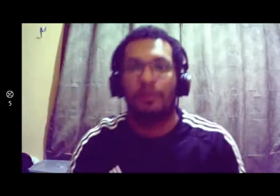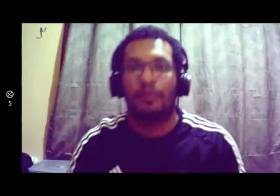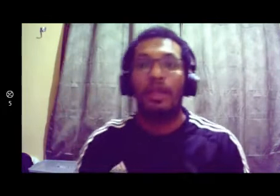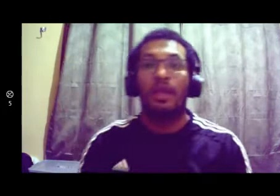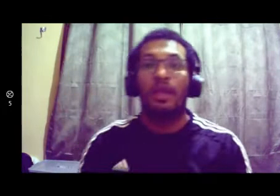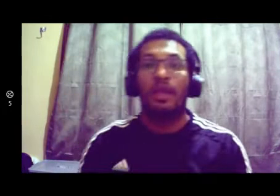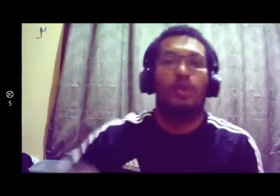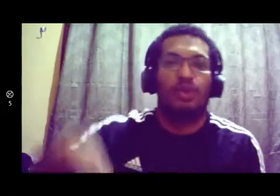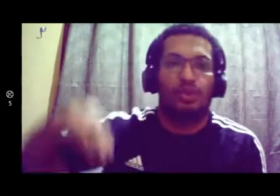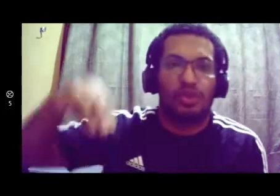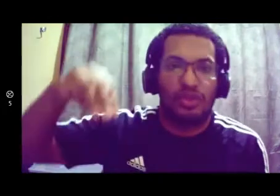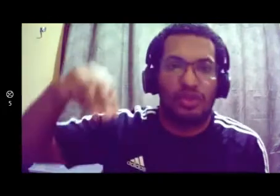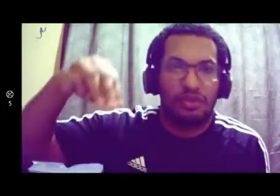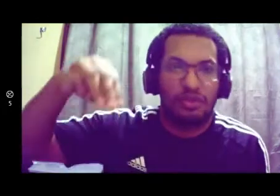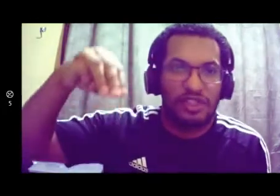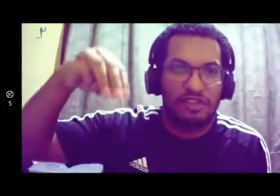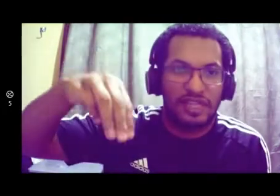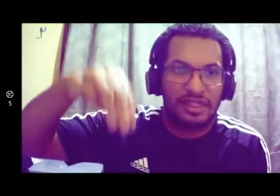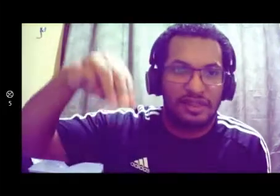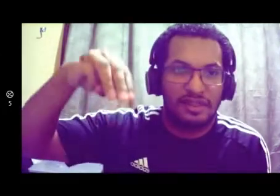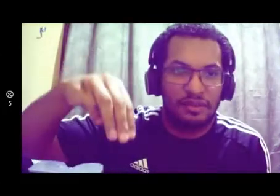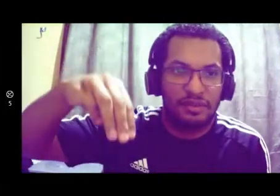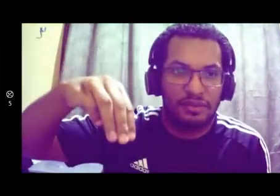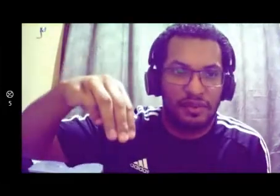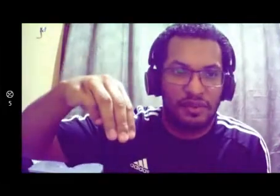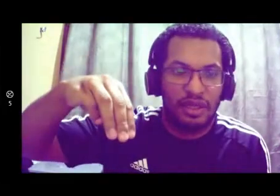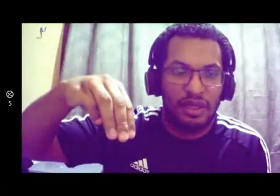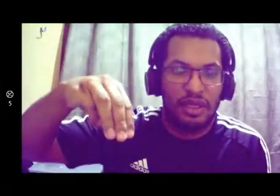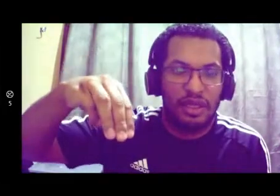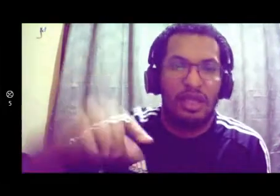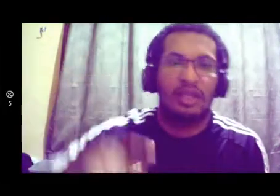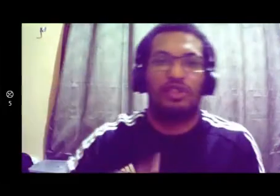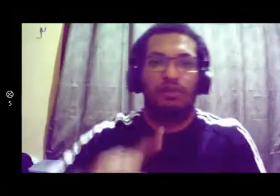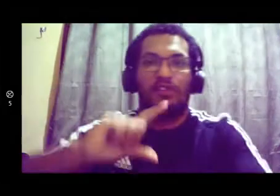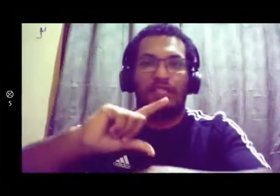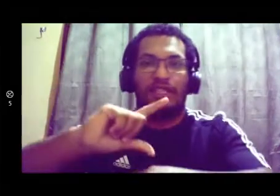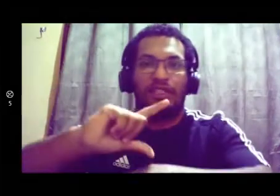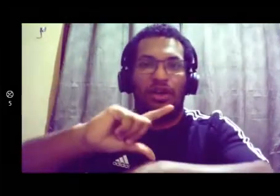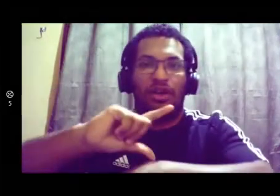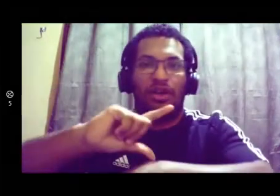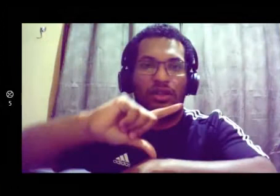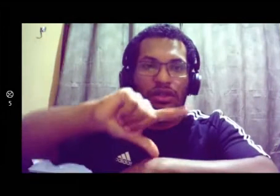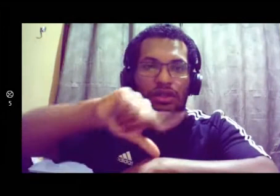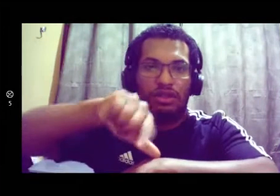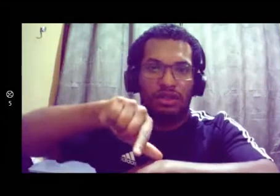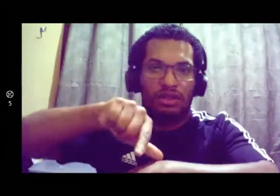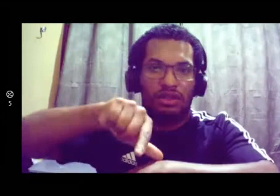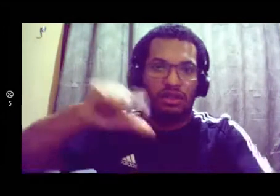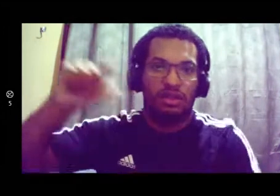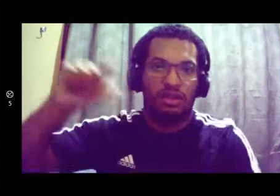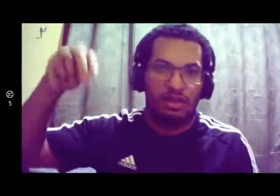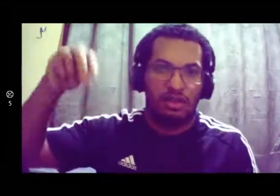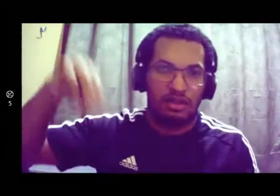mexendo. Minutos, você faz assim. Então, você pode fazer assim, ó.